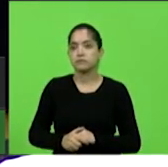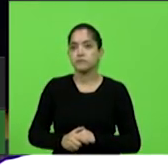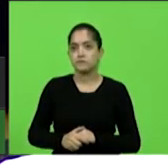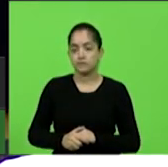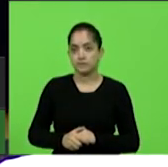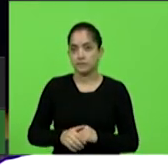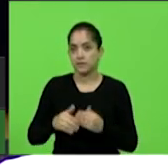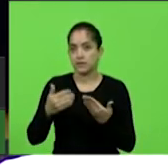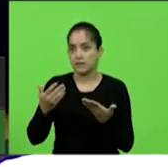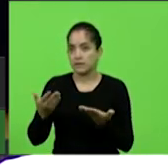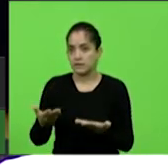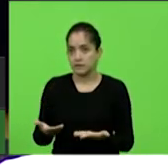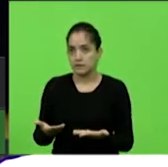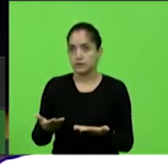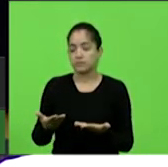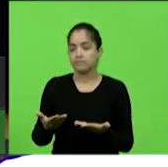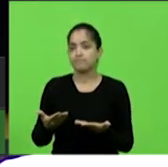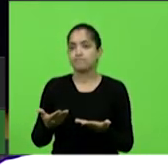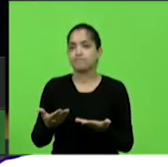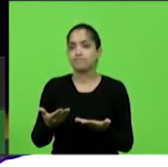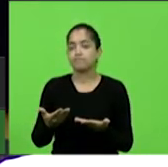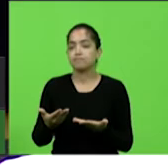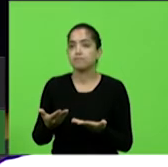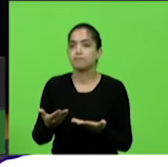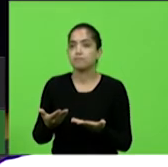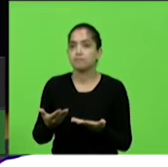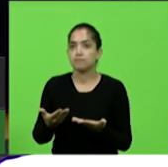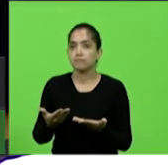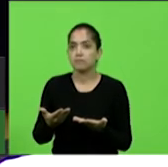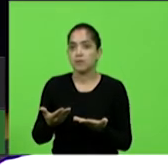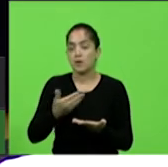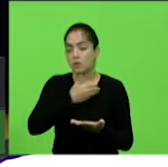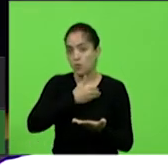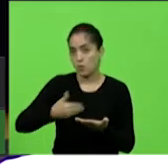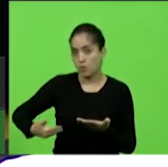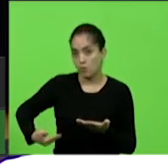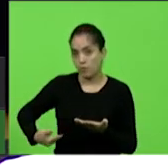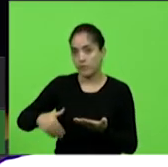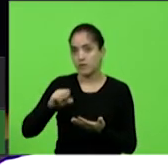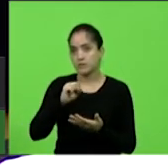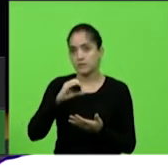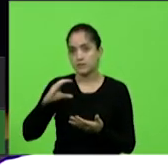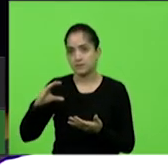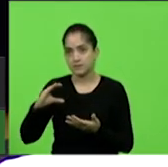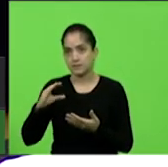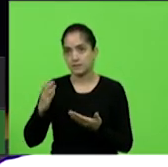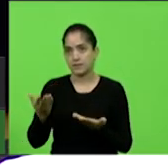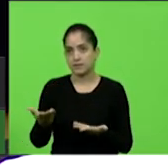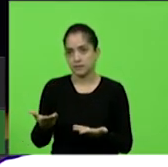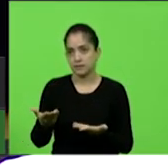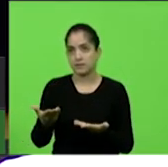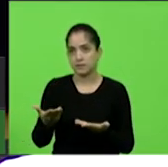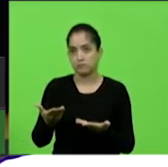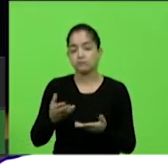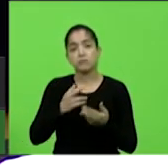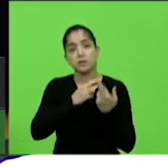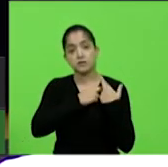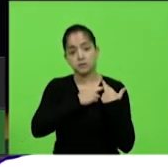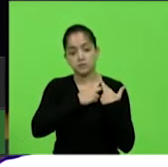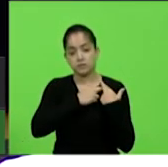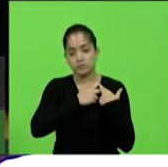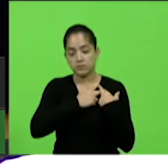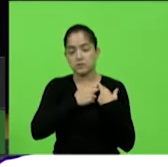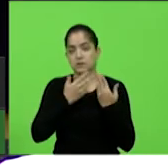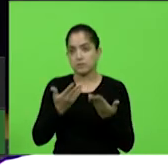E não cabe a mais ninguém, e a não ser o governo do Estado, ser responsabilizado por